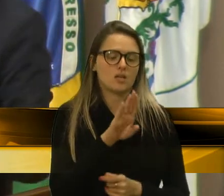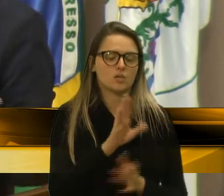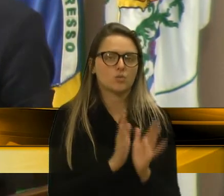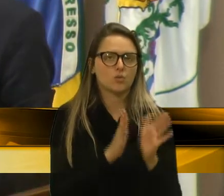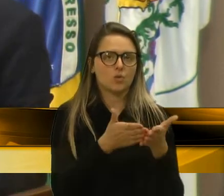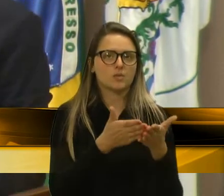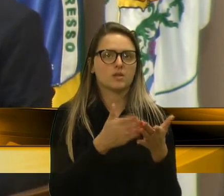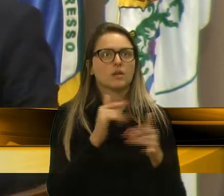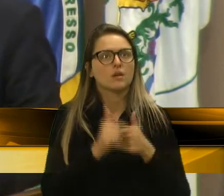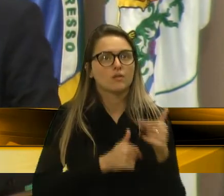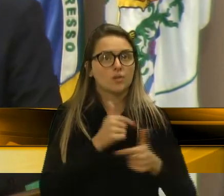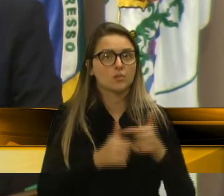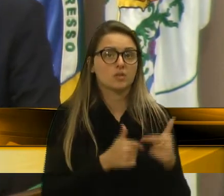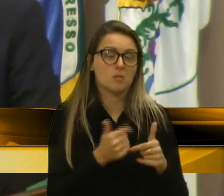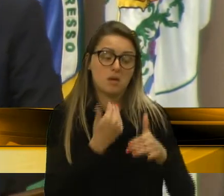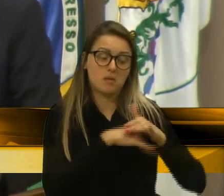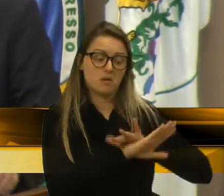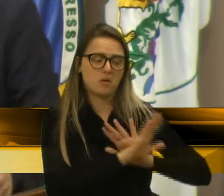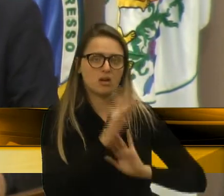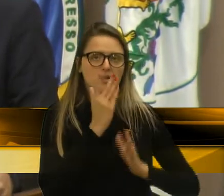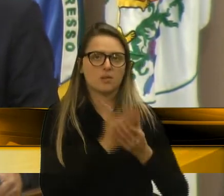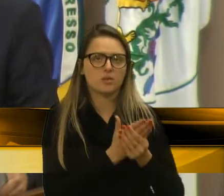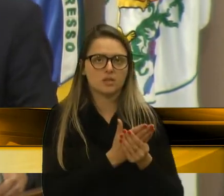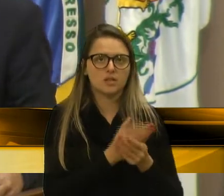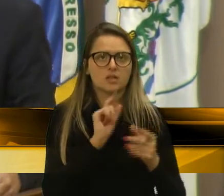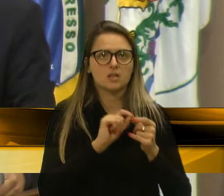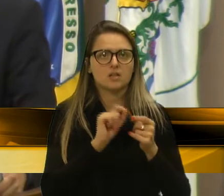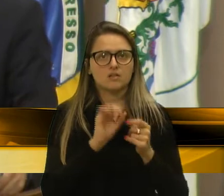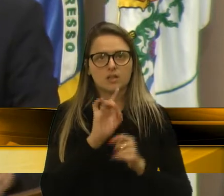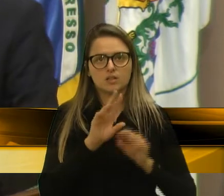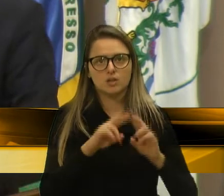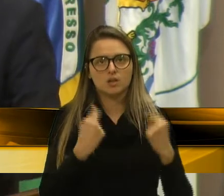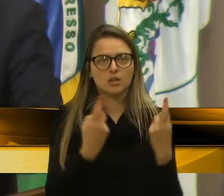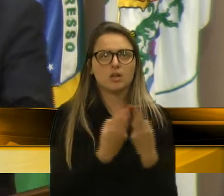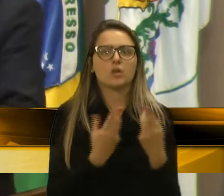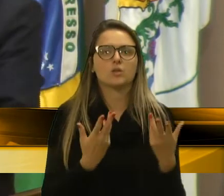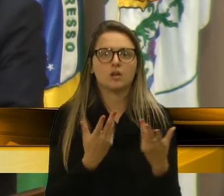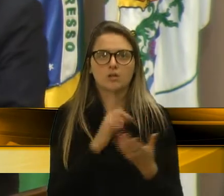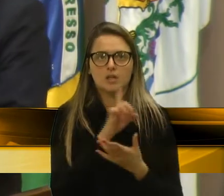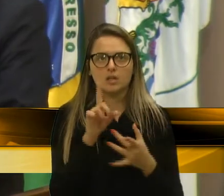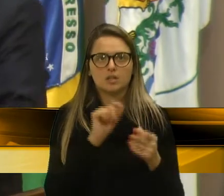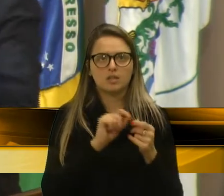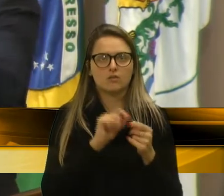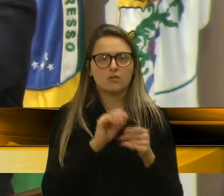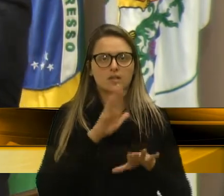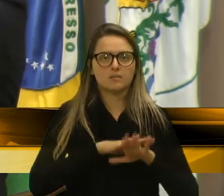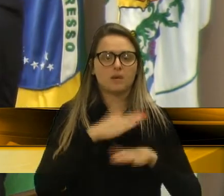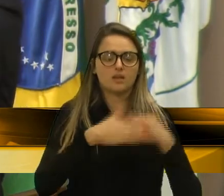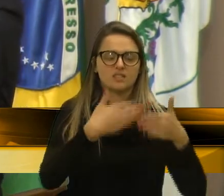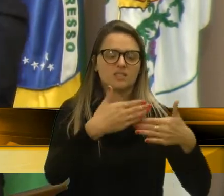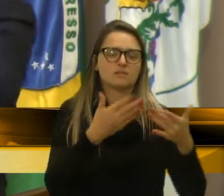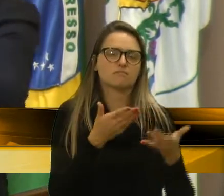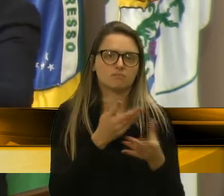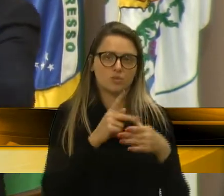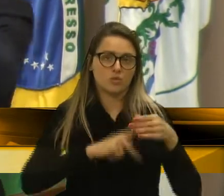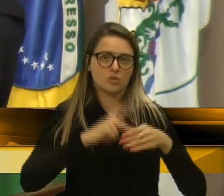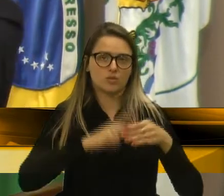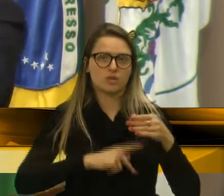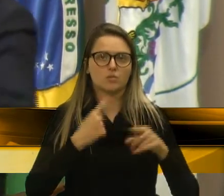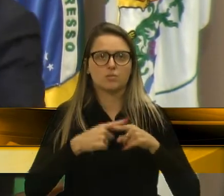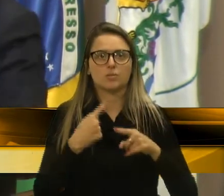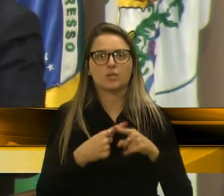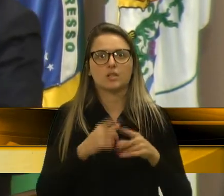de uma forma aqui pro forma, a gente faz apenas uma reunião, enfim, não faz mais diligências, porque lá no final a gente tem que entregar